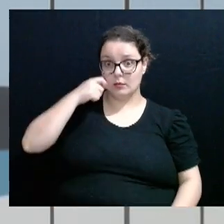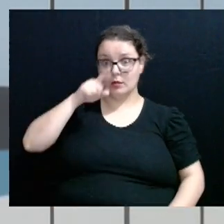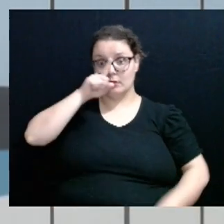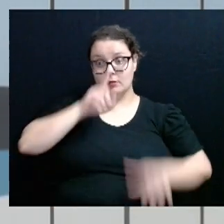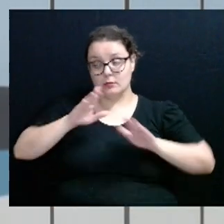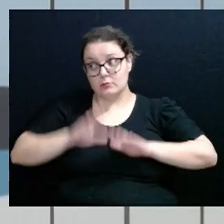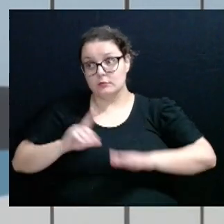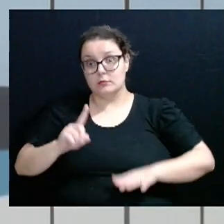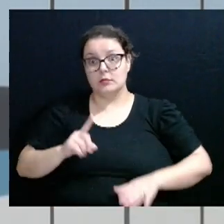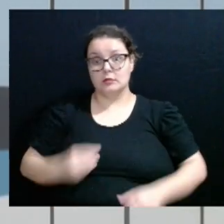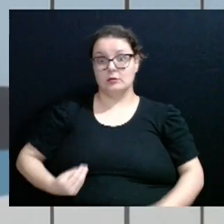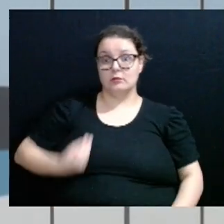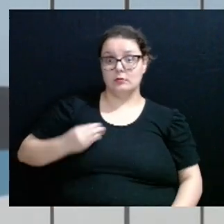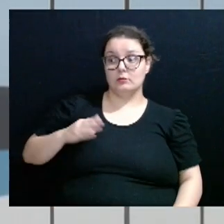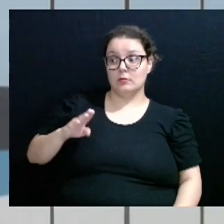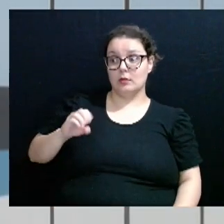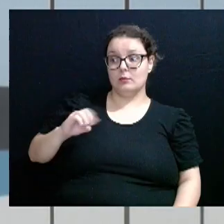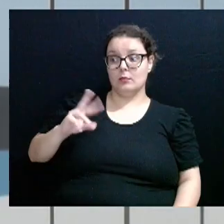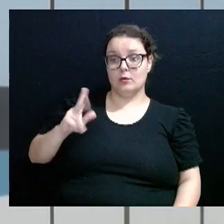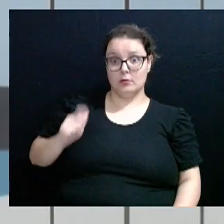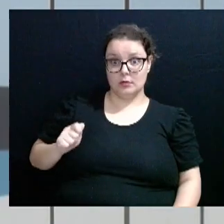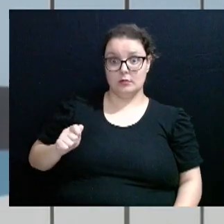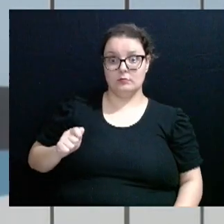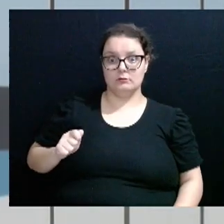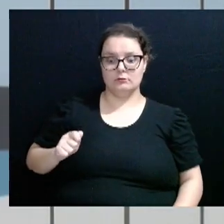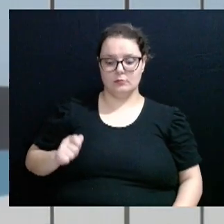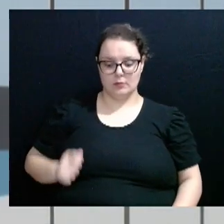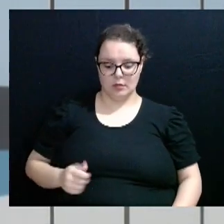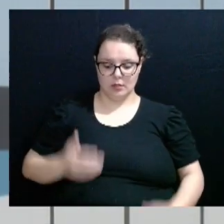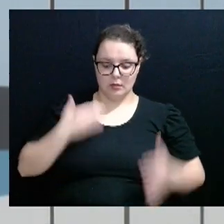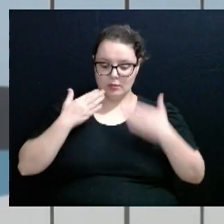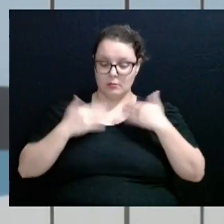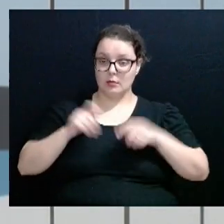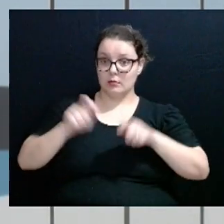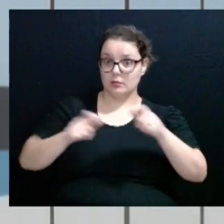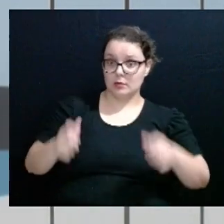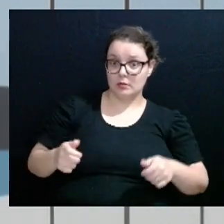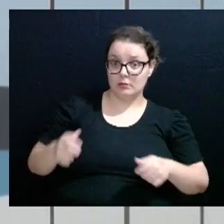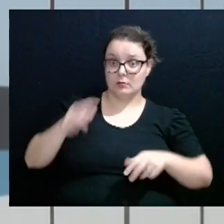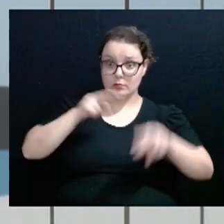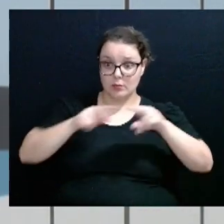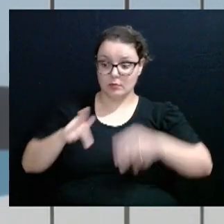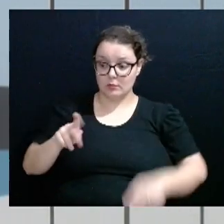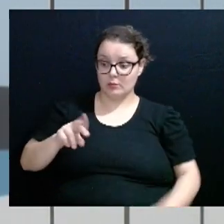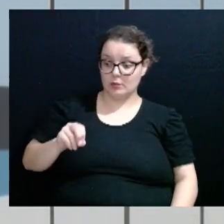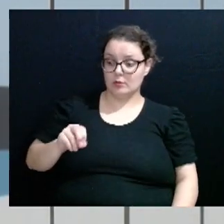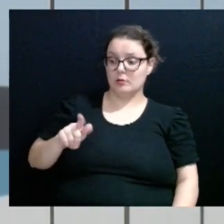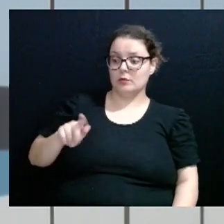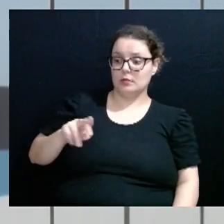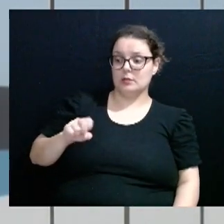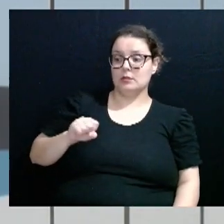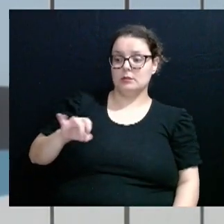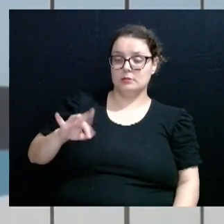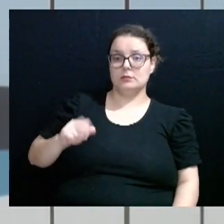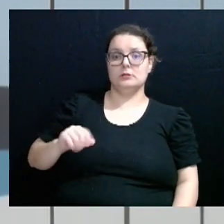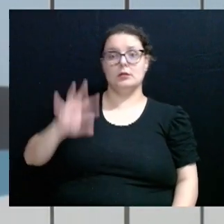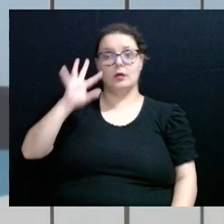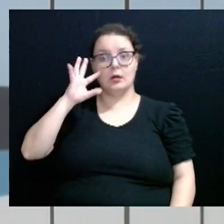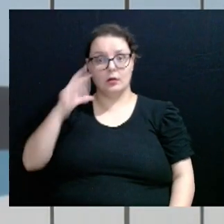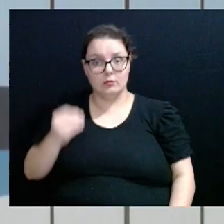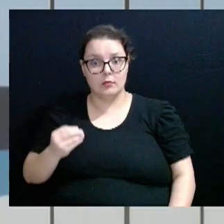onde conversa apenas com pessoas que têm uma visão progressista, né? Que entende, compreende os elementos do racismo